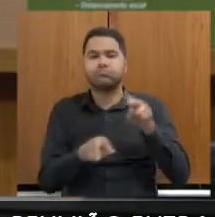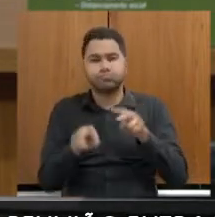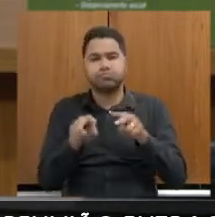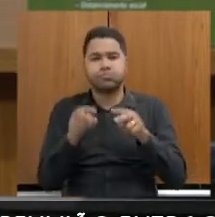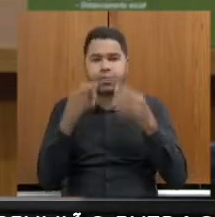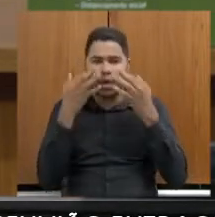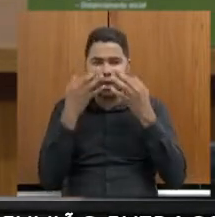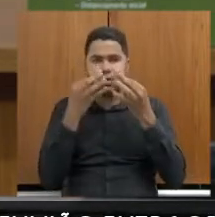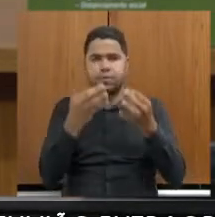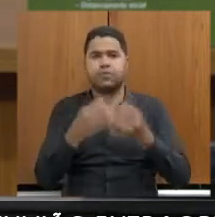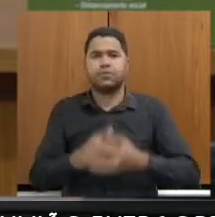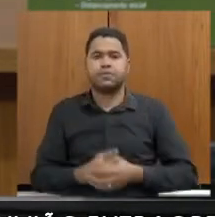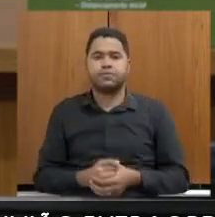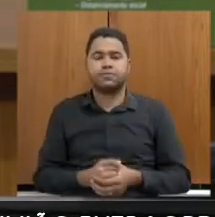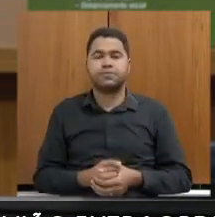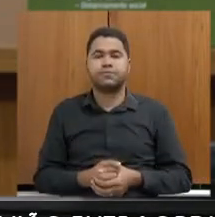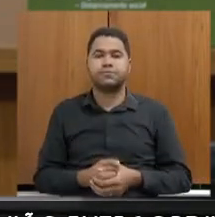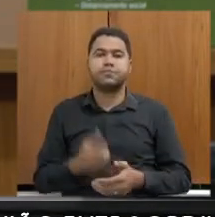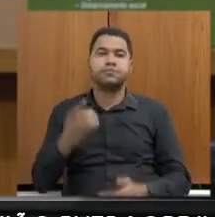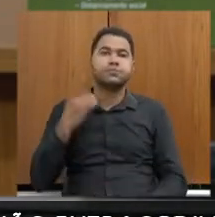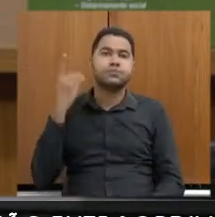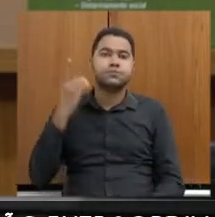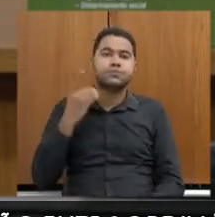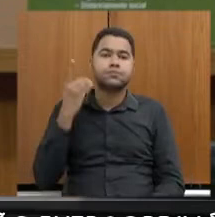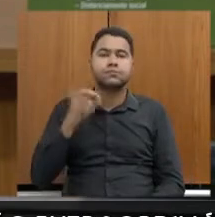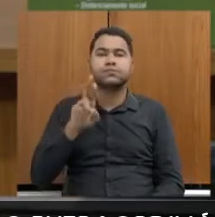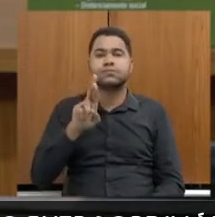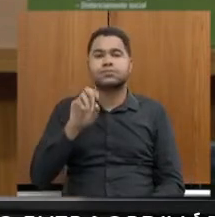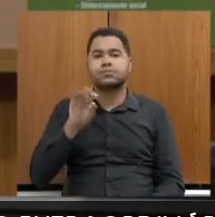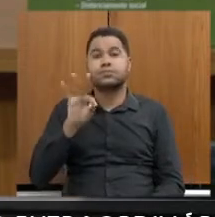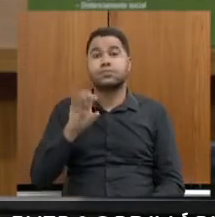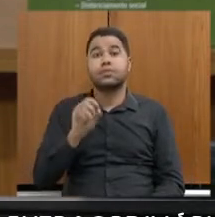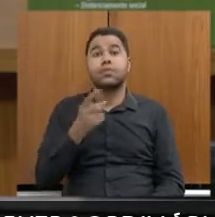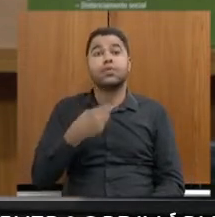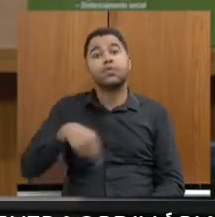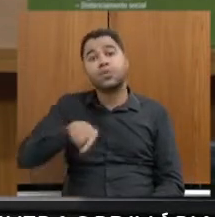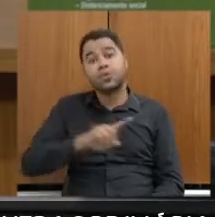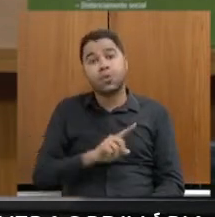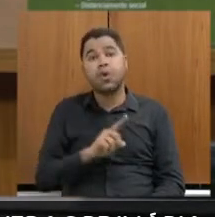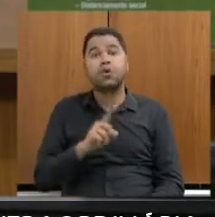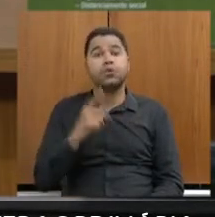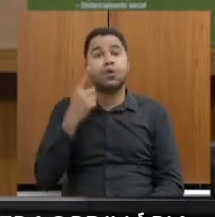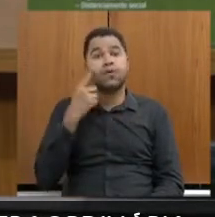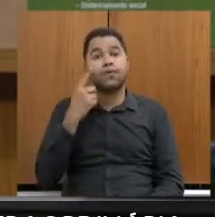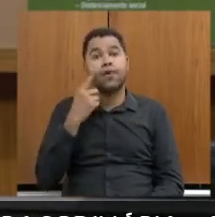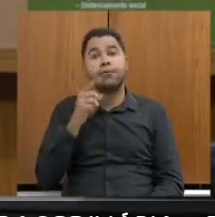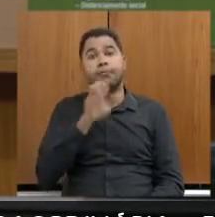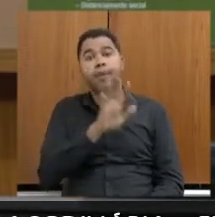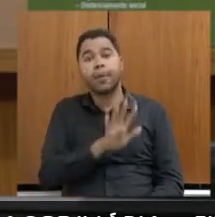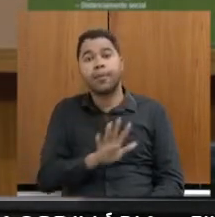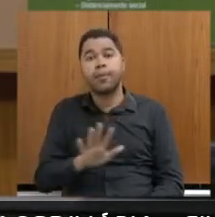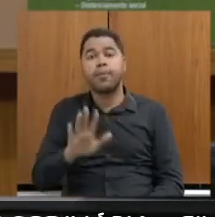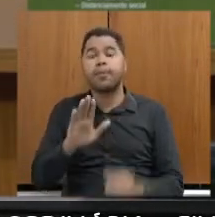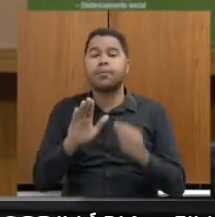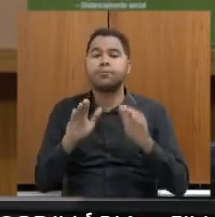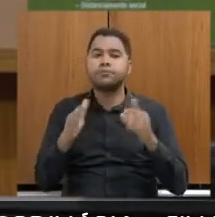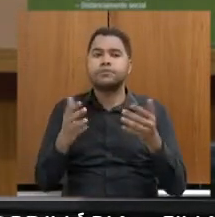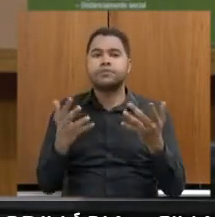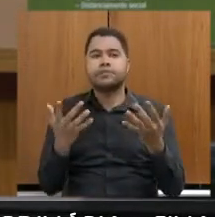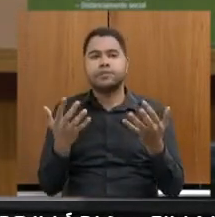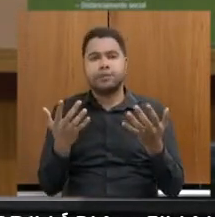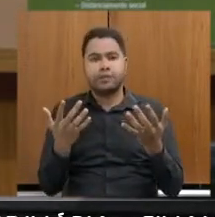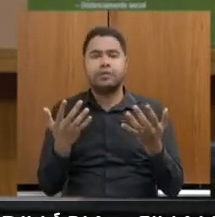muita atenção Deputado Roberto Haddad o nosso expectativa é regionalizar especialmente alta